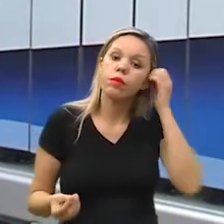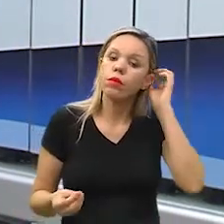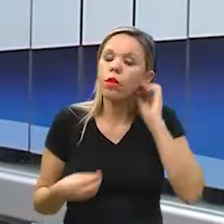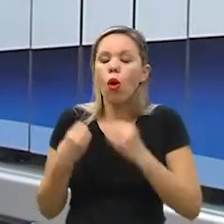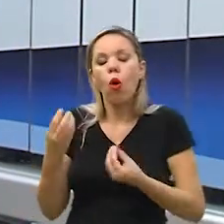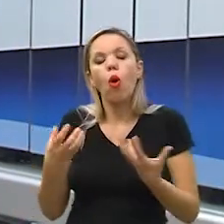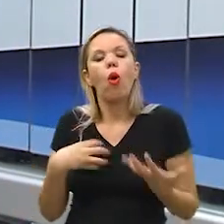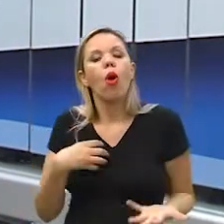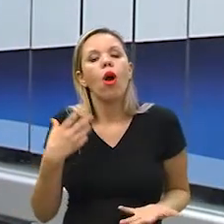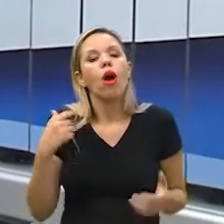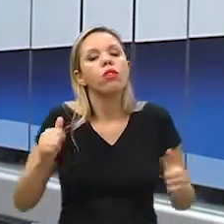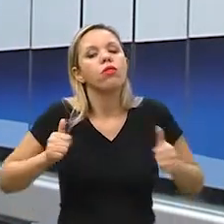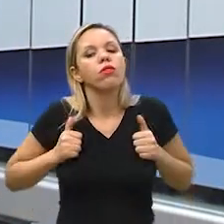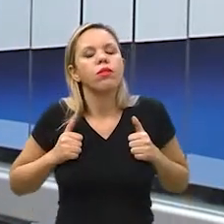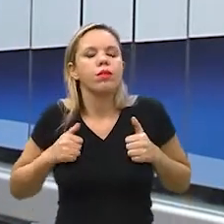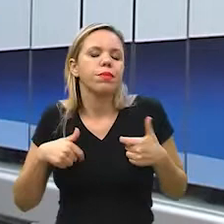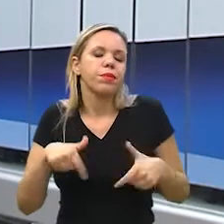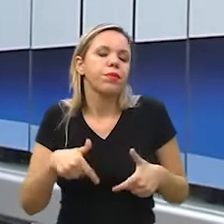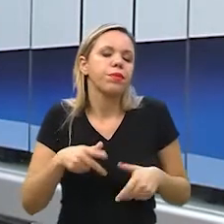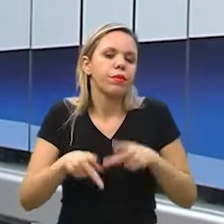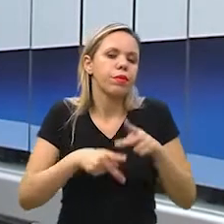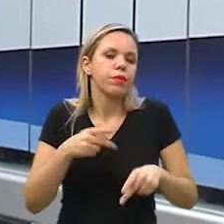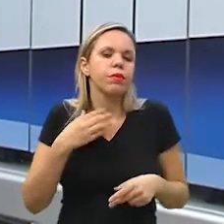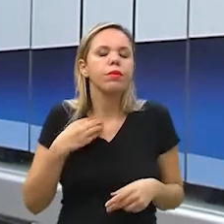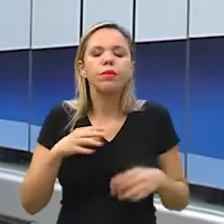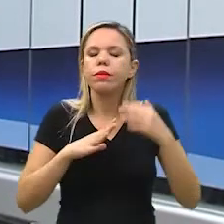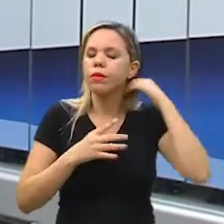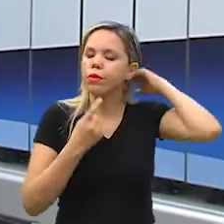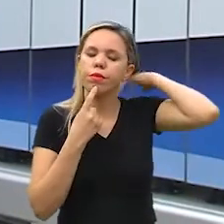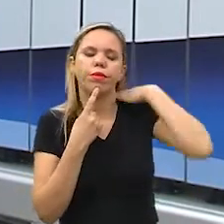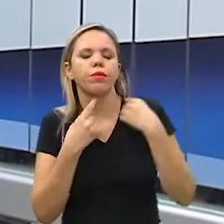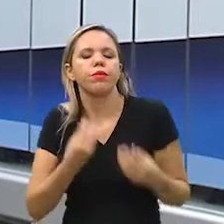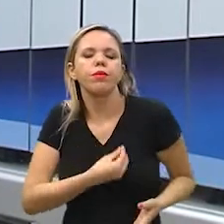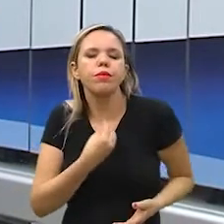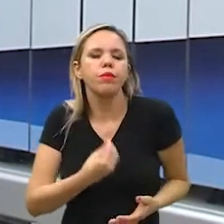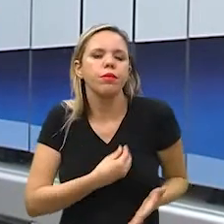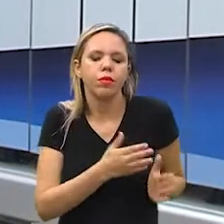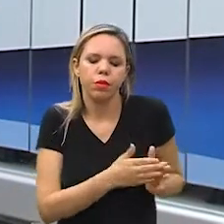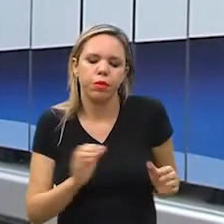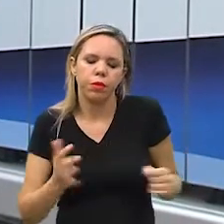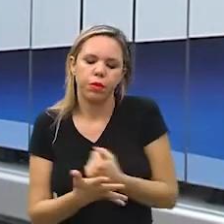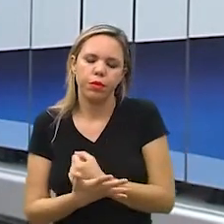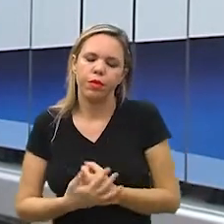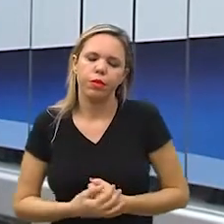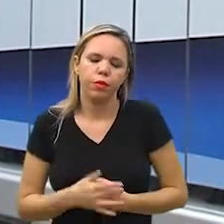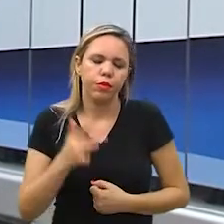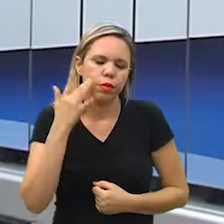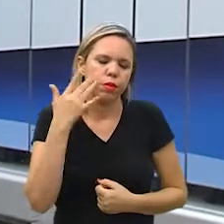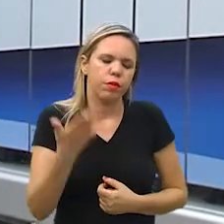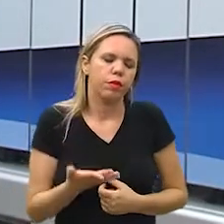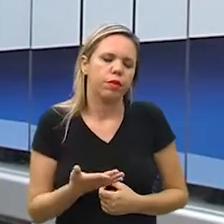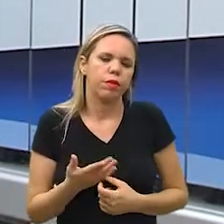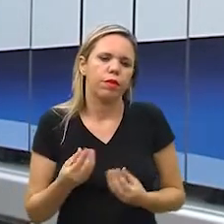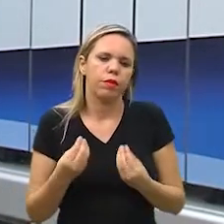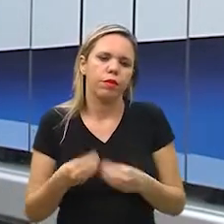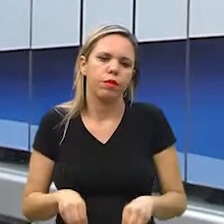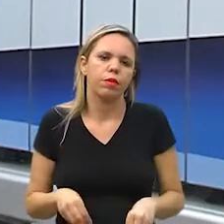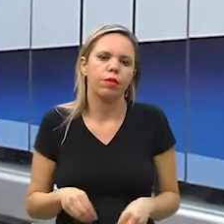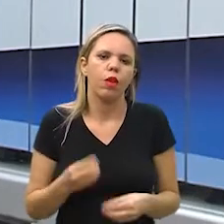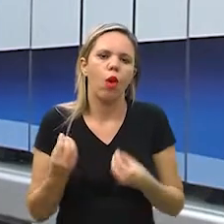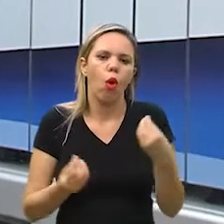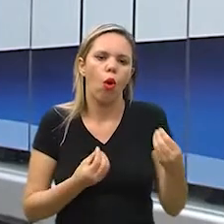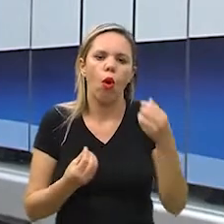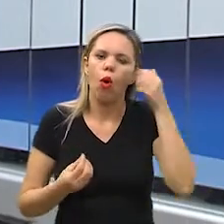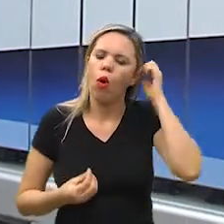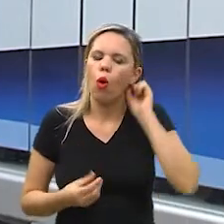que forma o desemprego e o que a cidade de Campinas está vivendo nesta pandemia impacta e